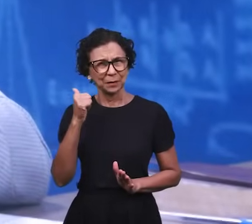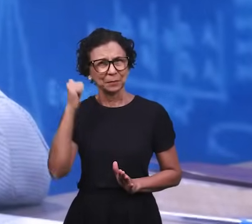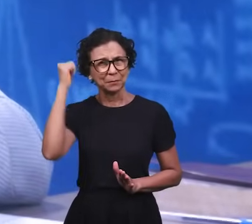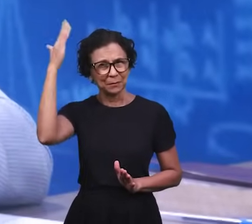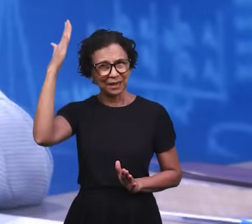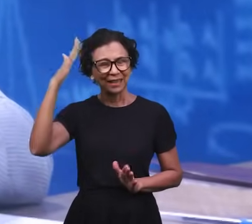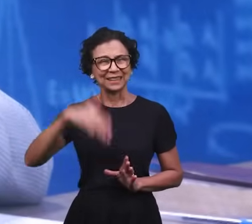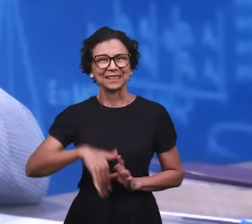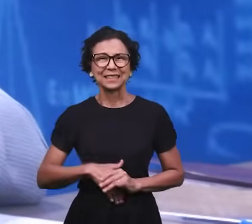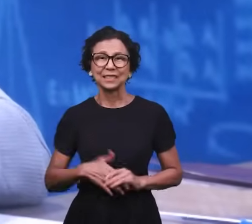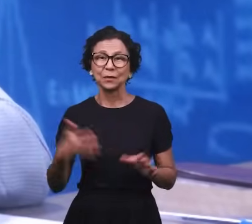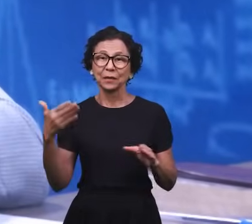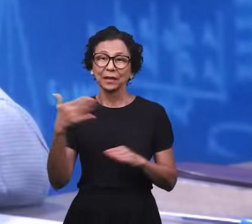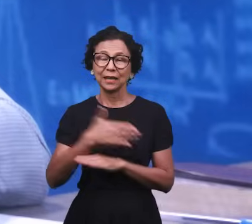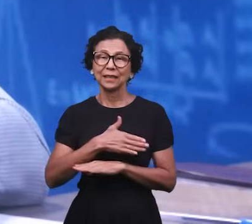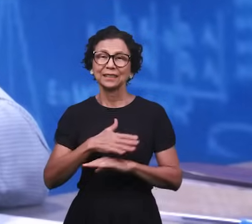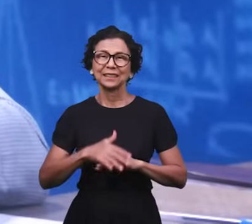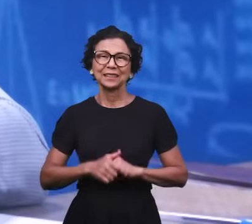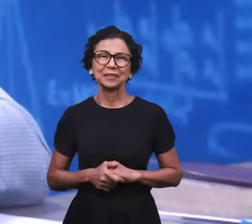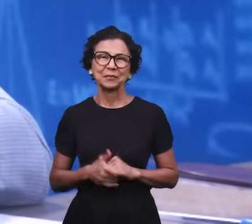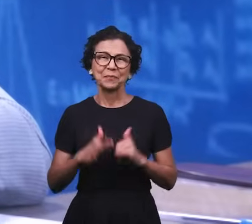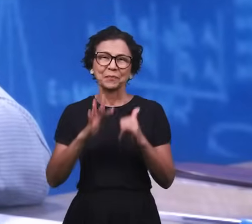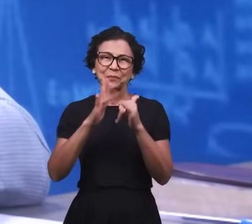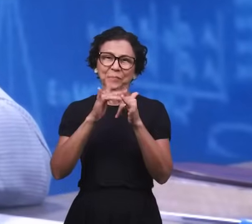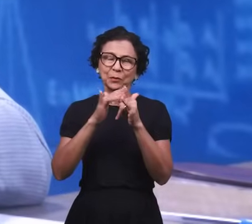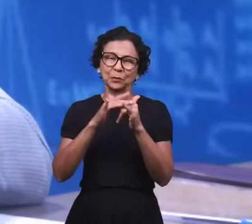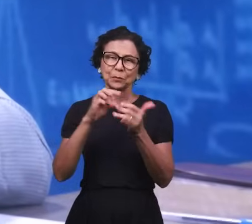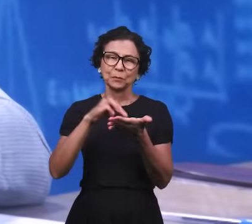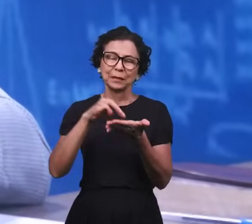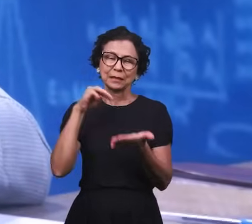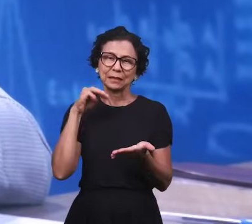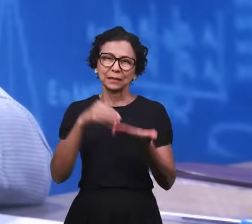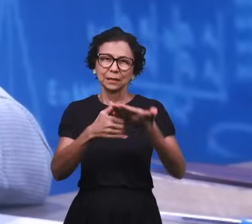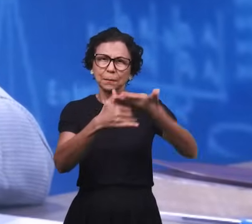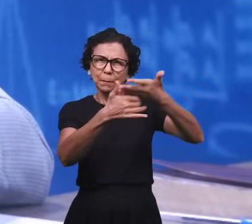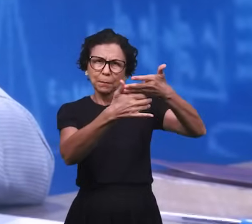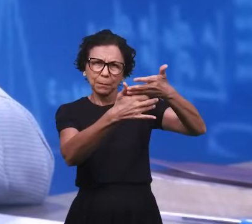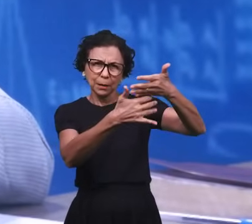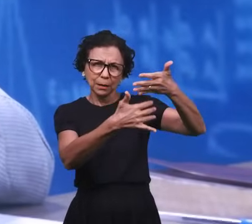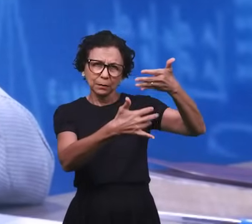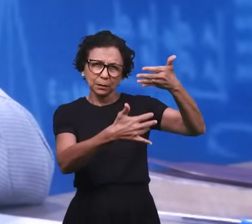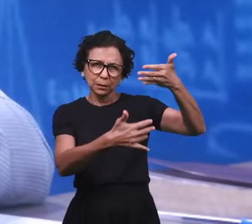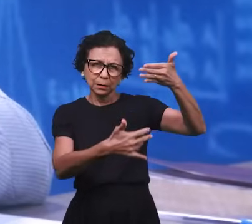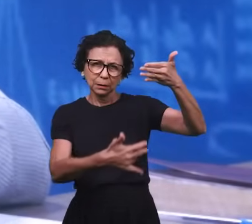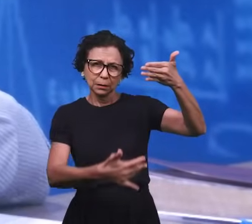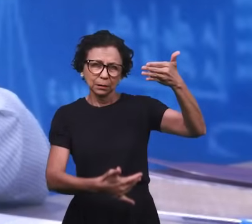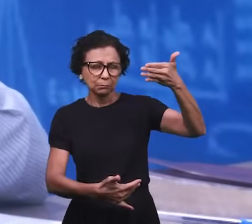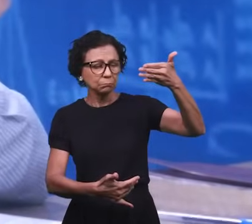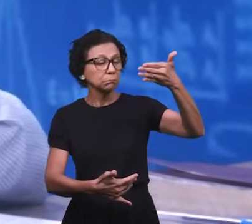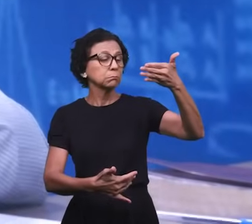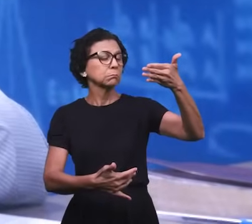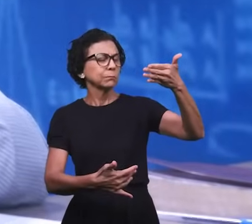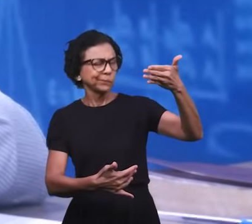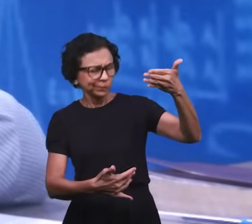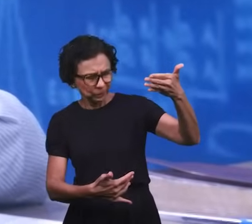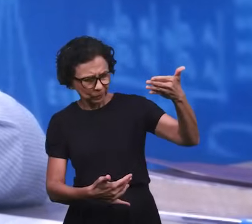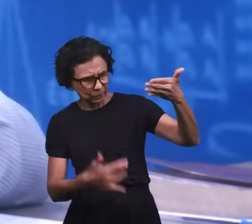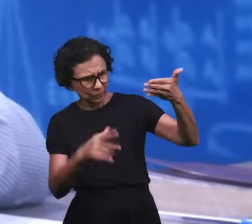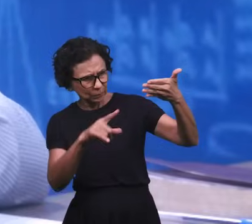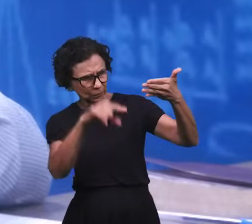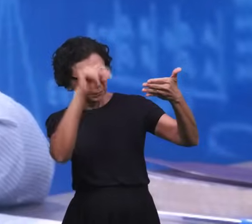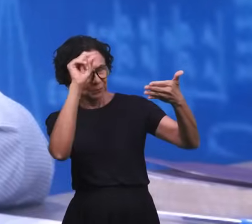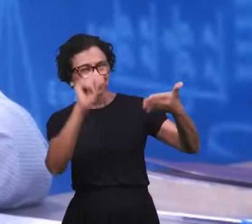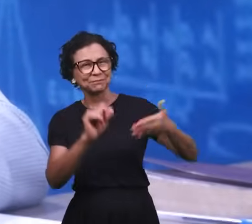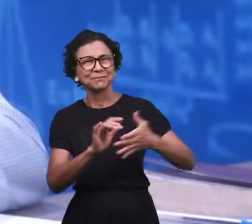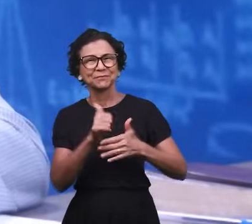respeito desse tema, você pode acessar o canal oficial da igreja e lá tem uma playlist que você pode ali acessar